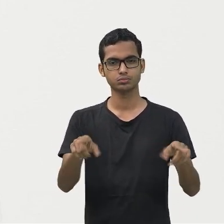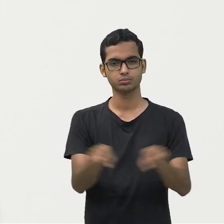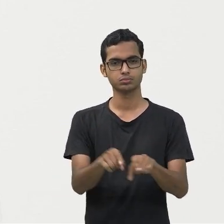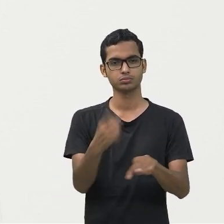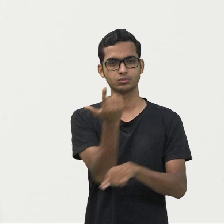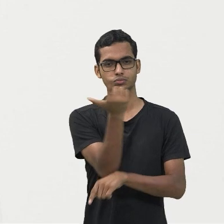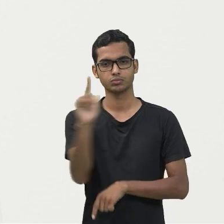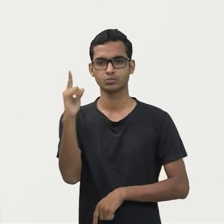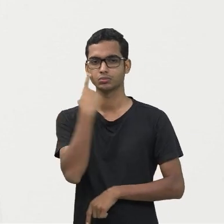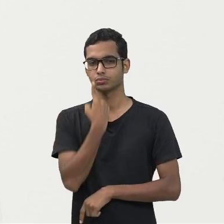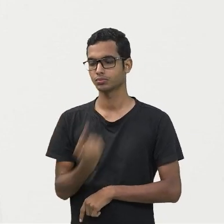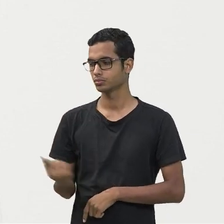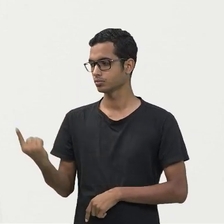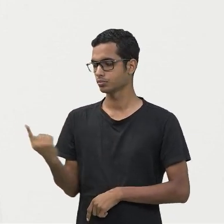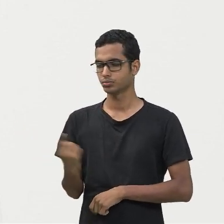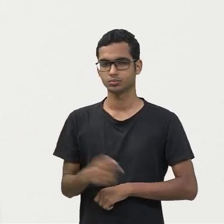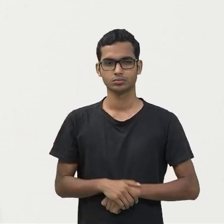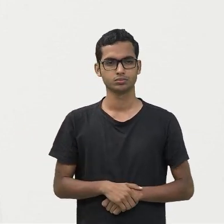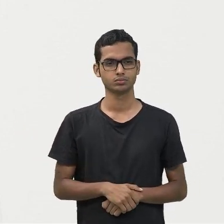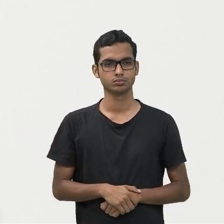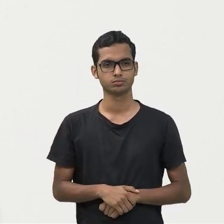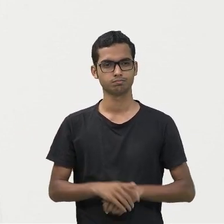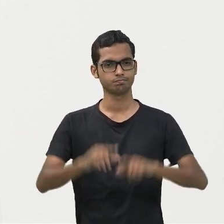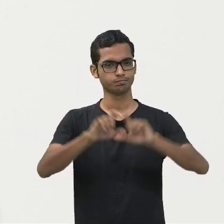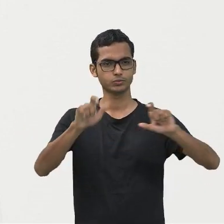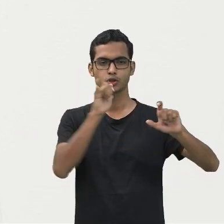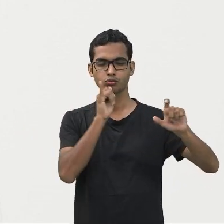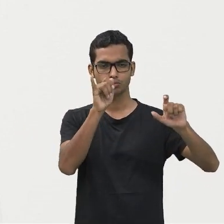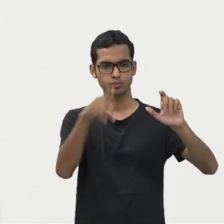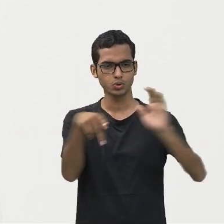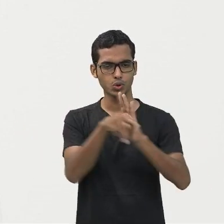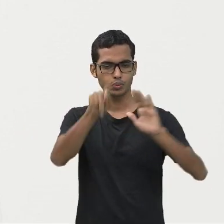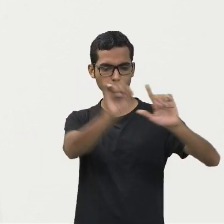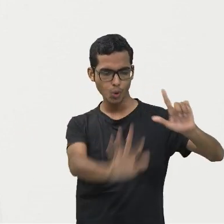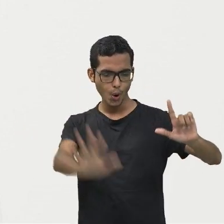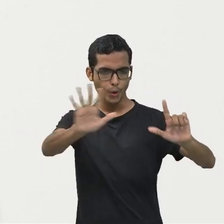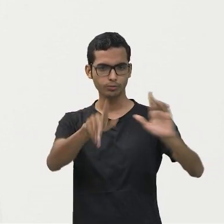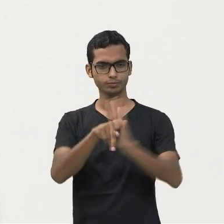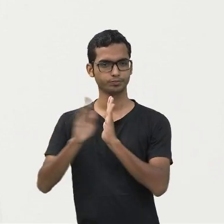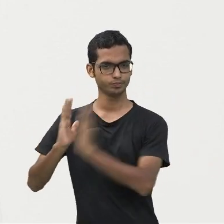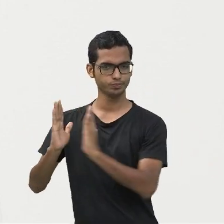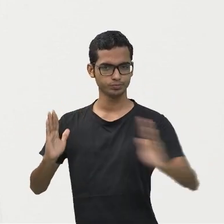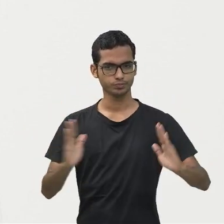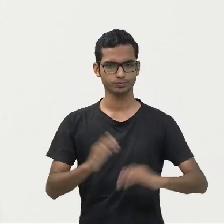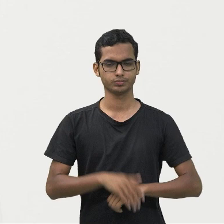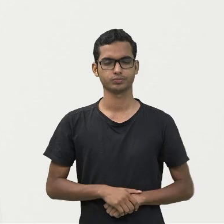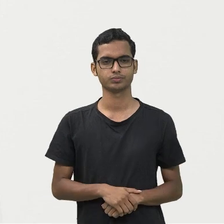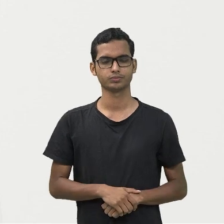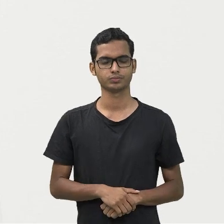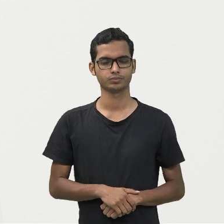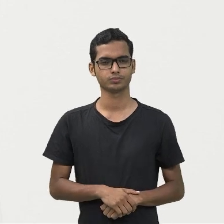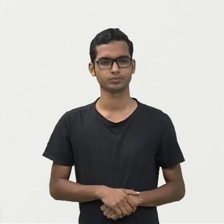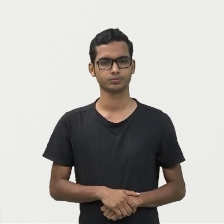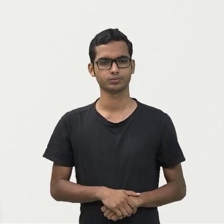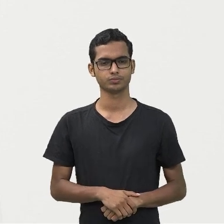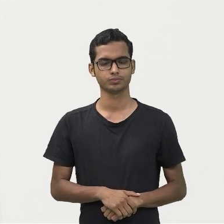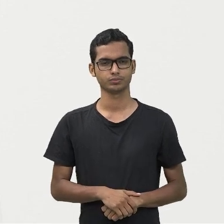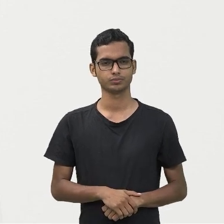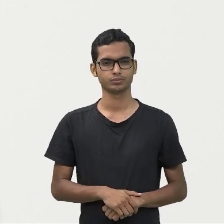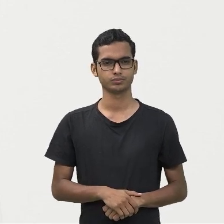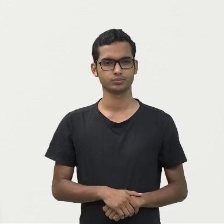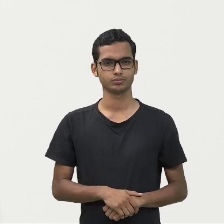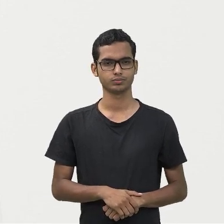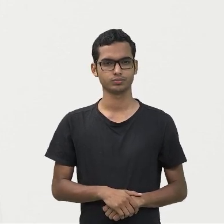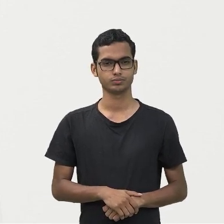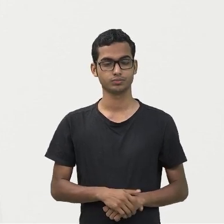um termo, né? Geral, mais um exemplo aqui de termo geral. Ainda vamos utilizar o nosso